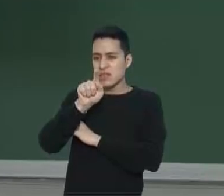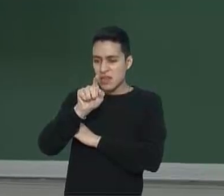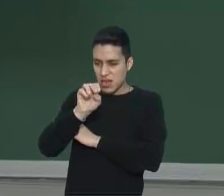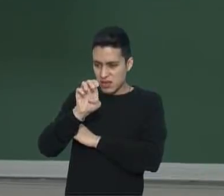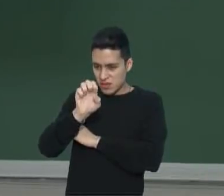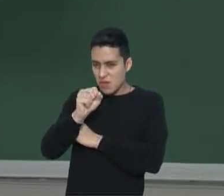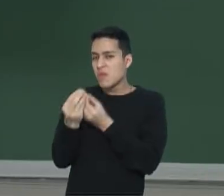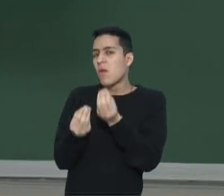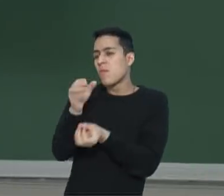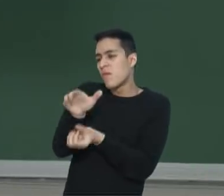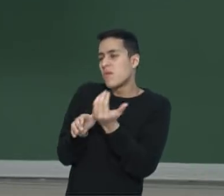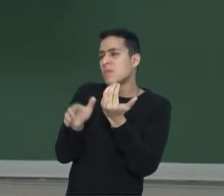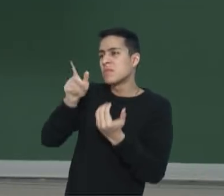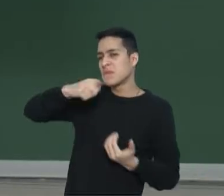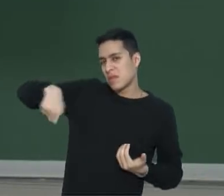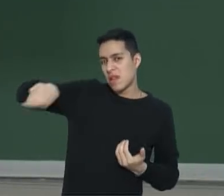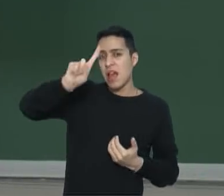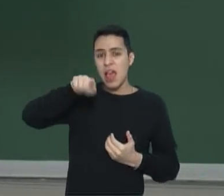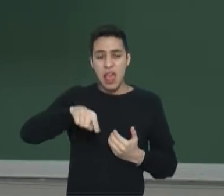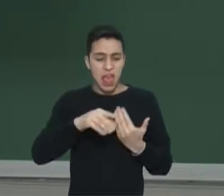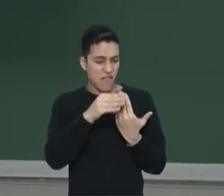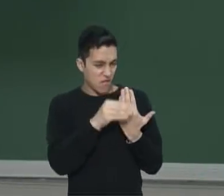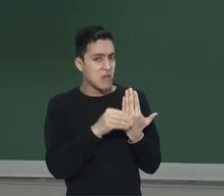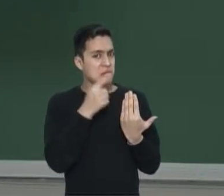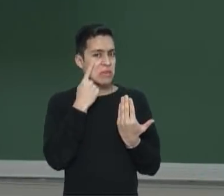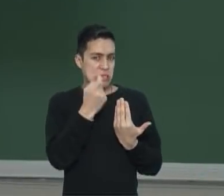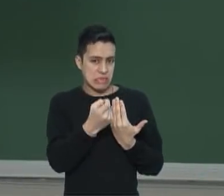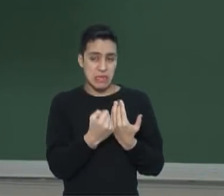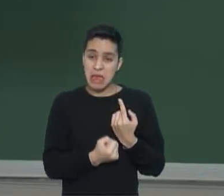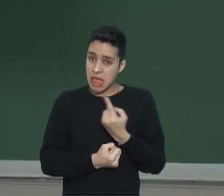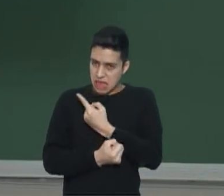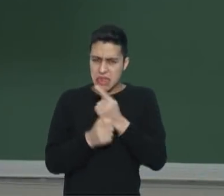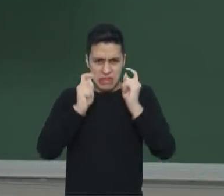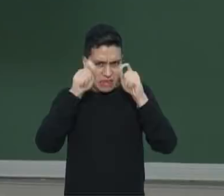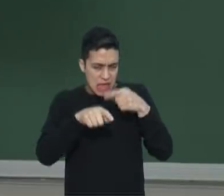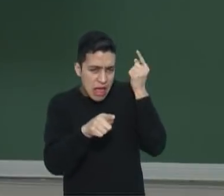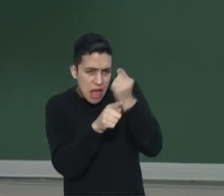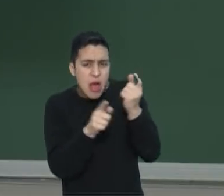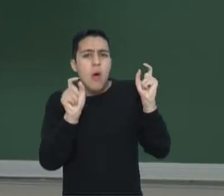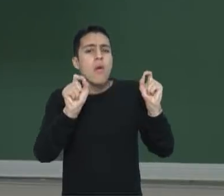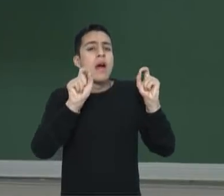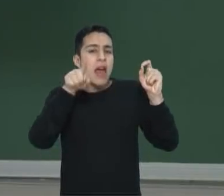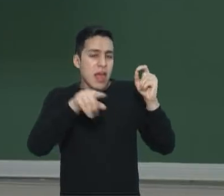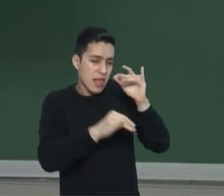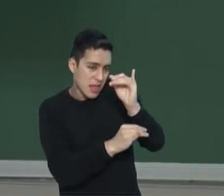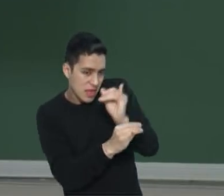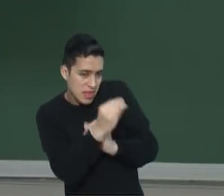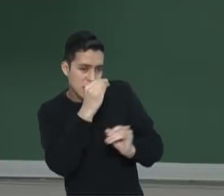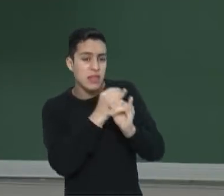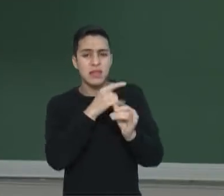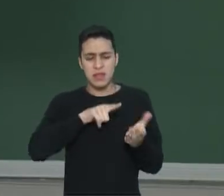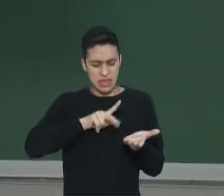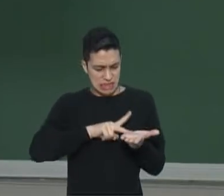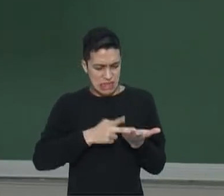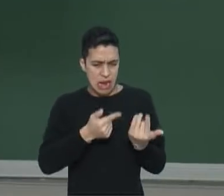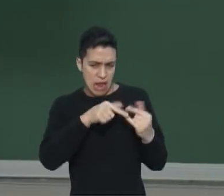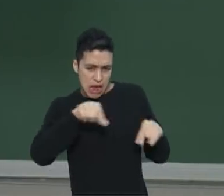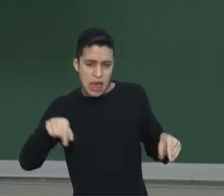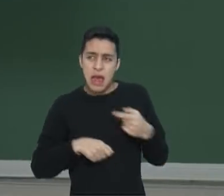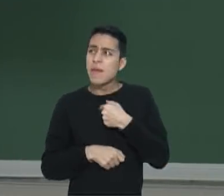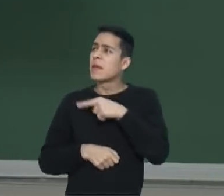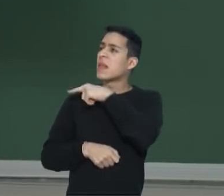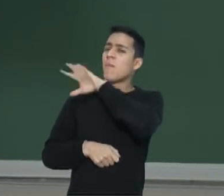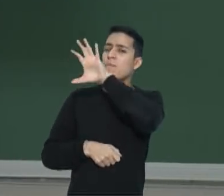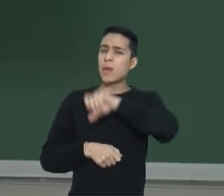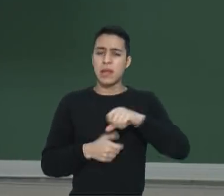povos anglo-saxões. É uma fonte bem interessante. Essa fonte, você encontra ela na internet, traduções, mas aqui eu